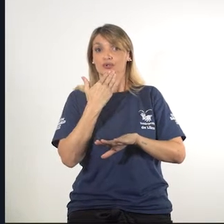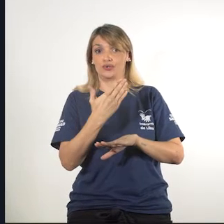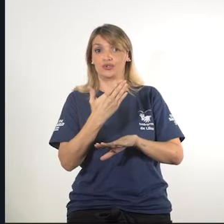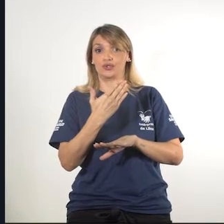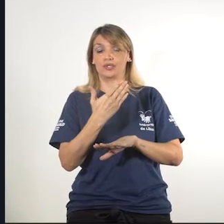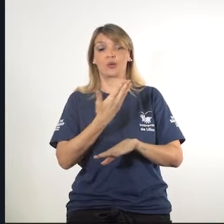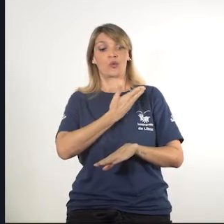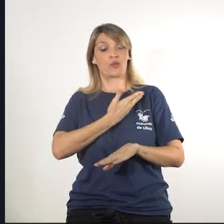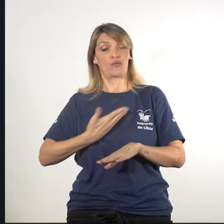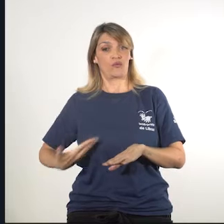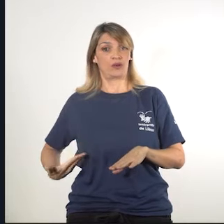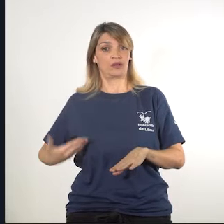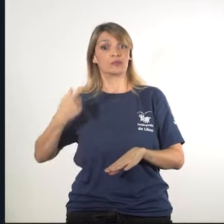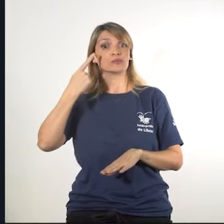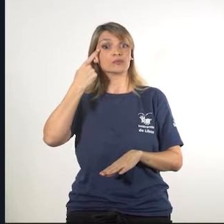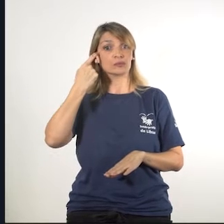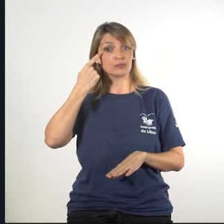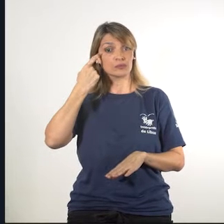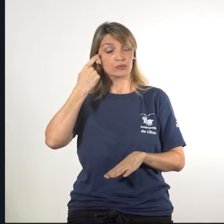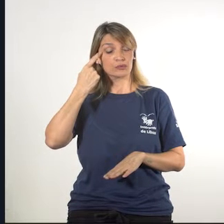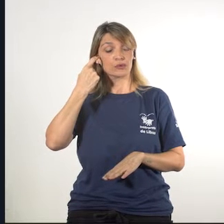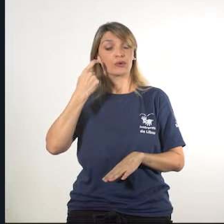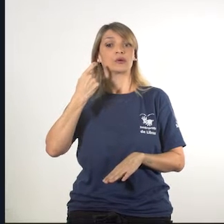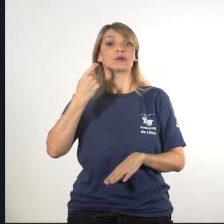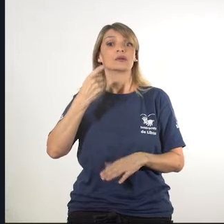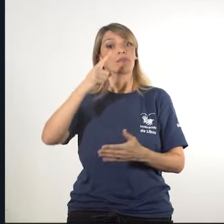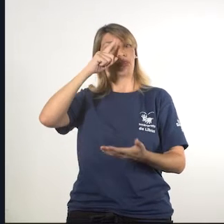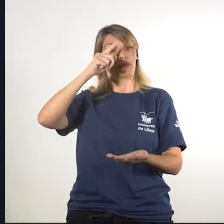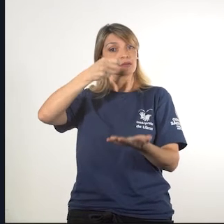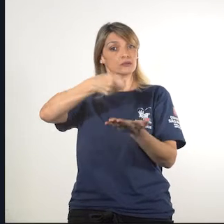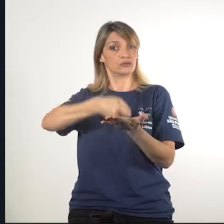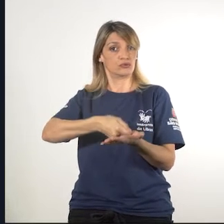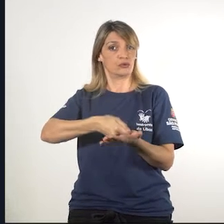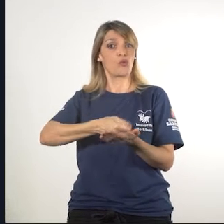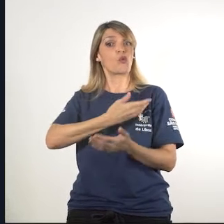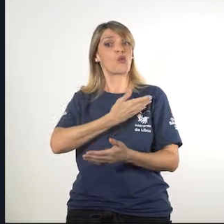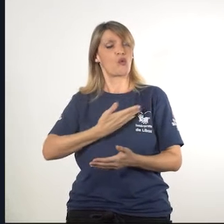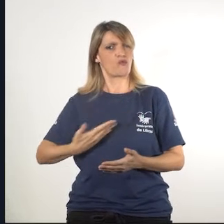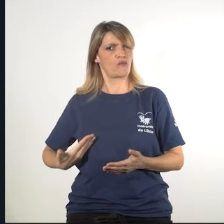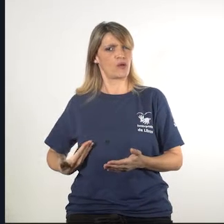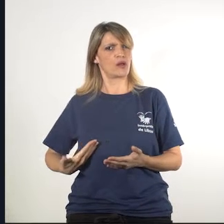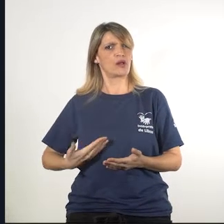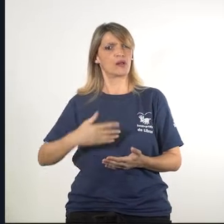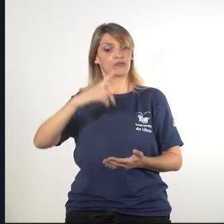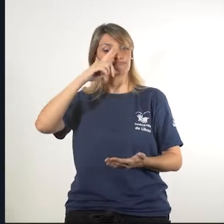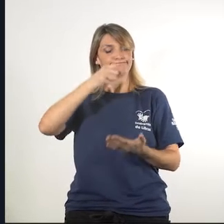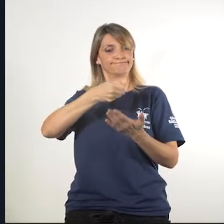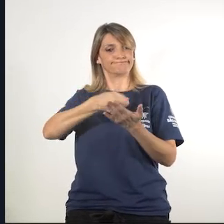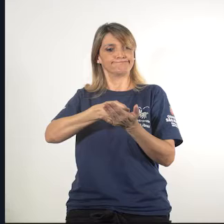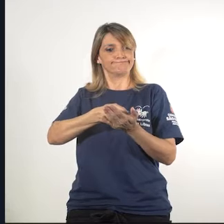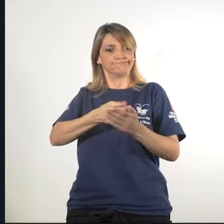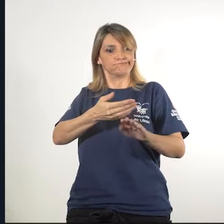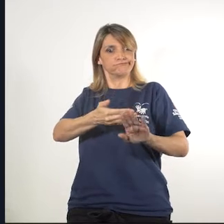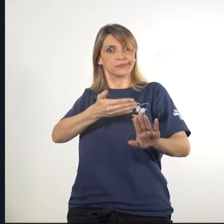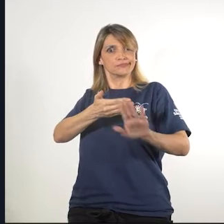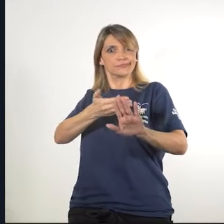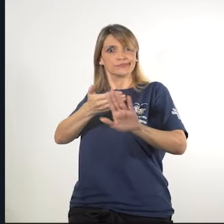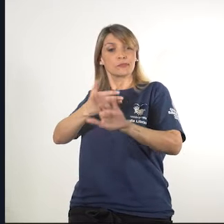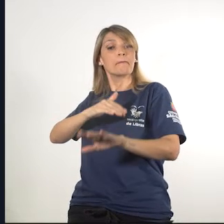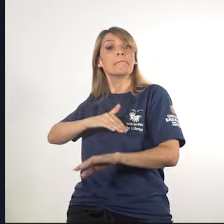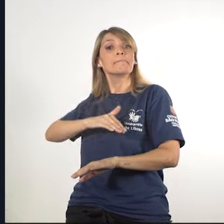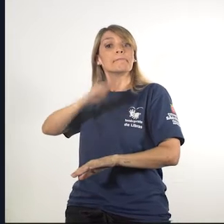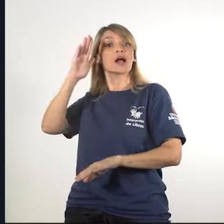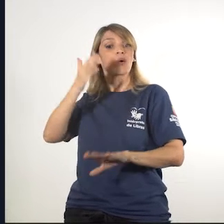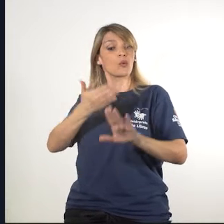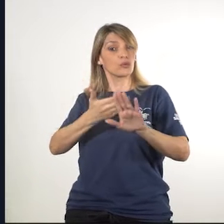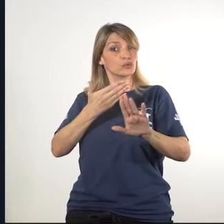pelo governador, pelo governo do estado, não é? Quando o governo toma as medidas restritivas, esse